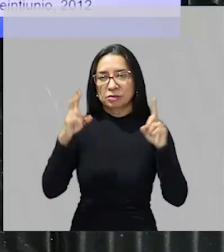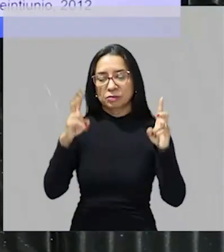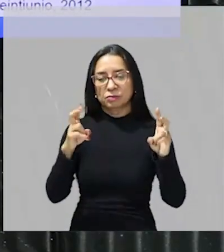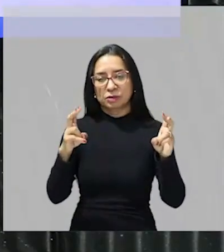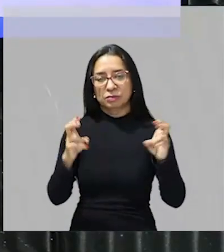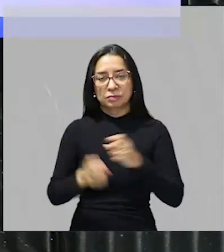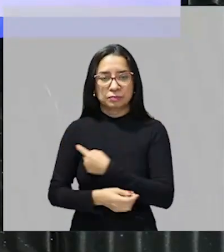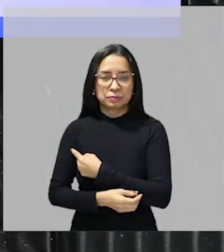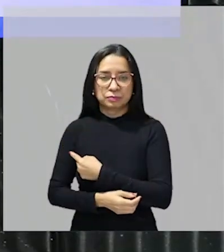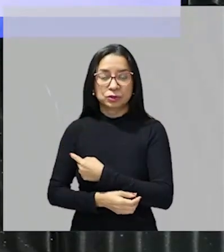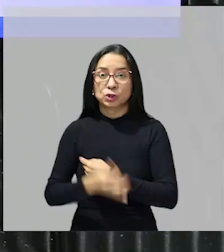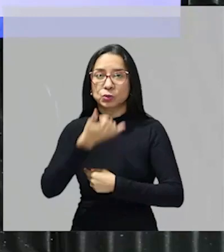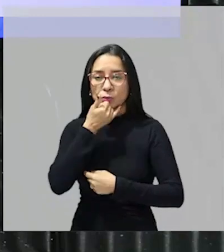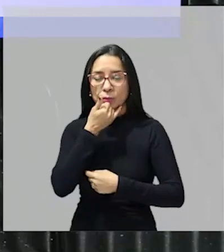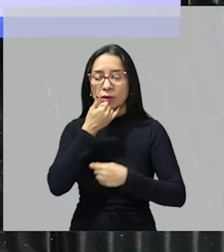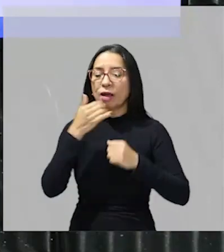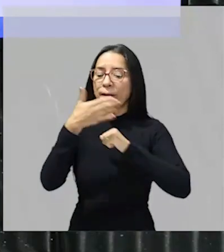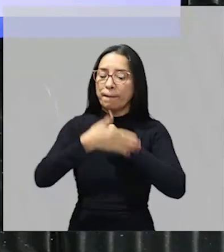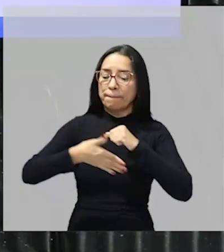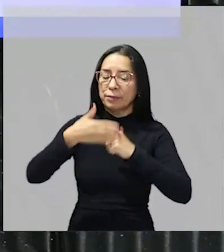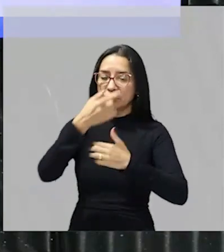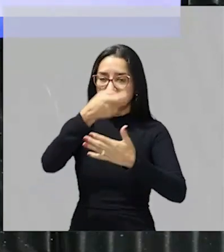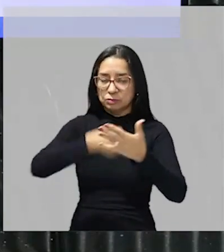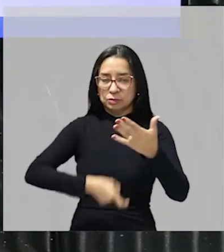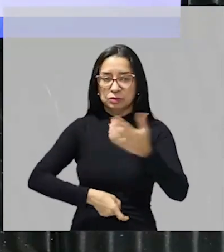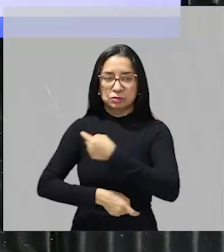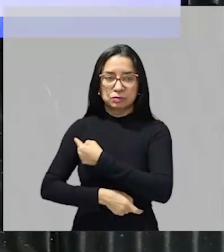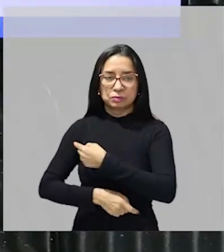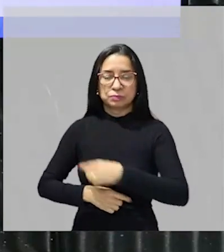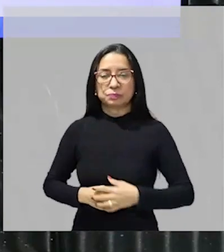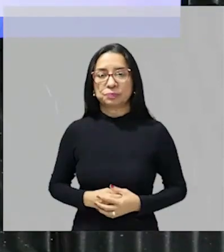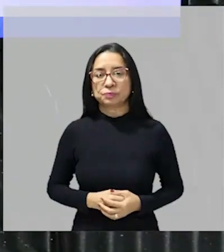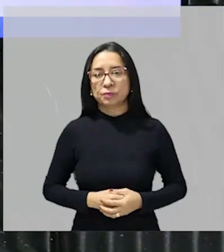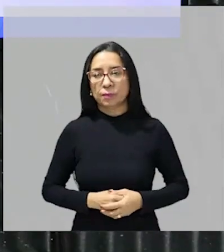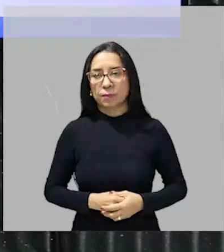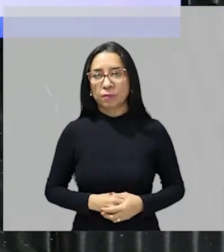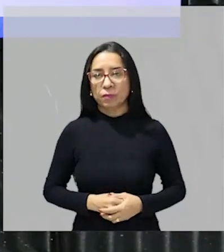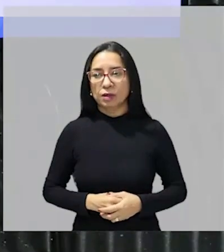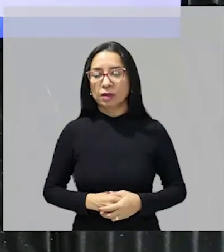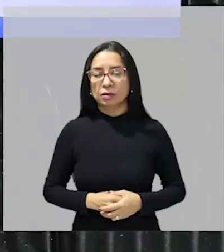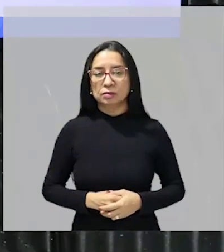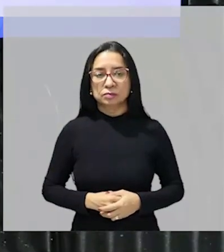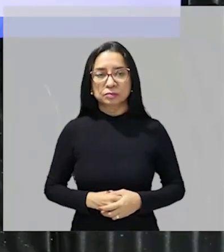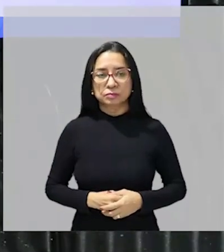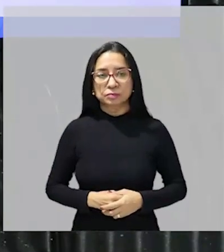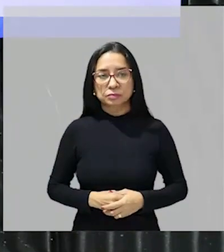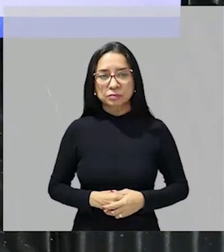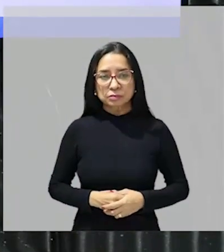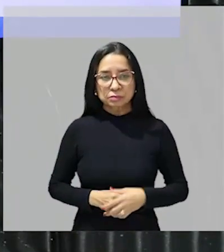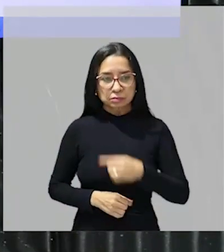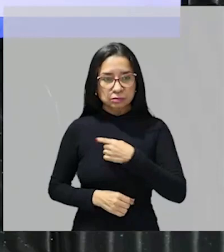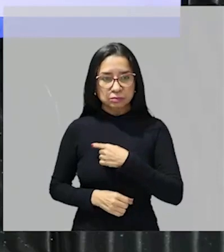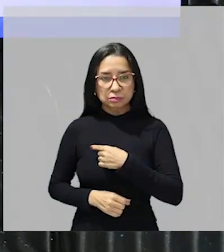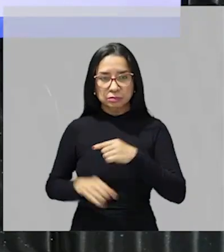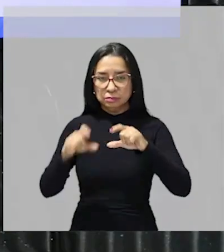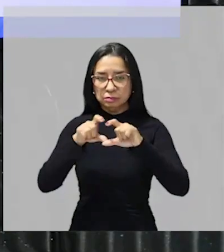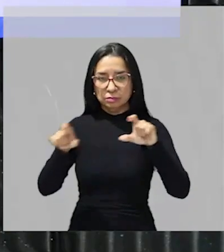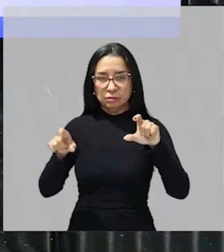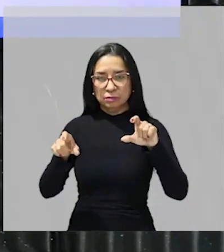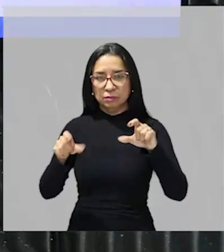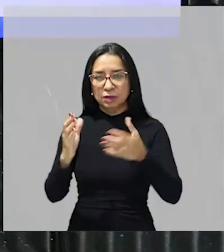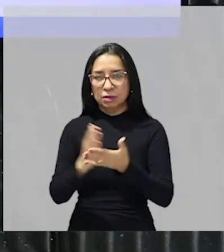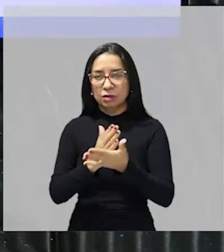pedindo essa questão da UEMA, ou do Enem. Ao elencar algumas frases proferidas durante protestos na Espanha,